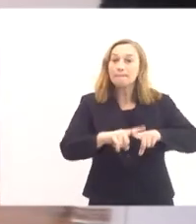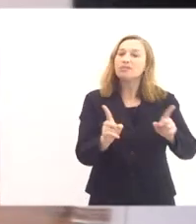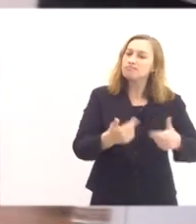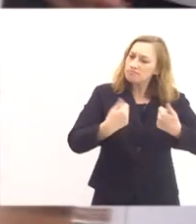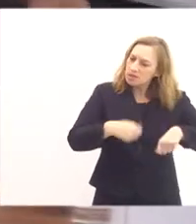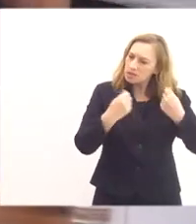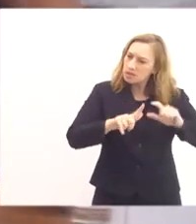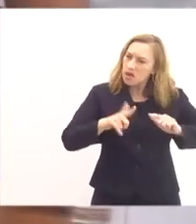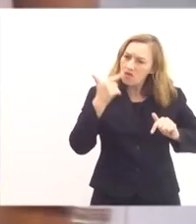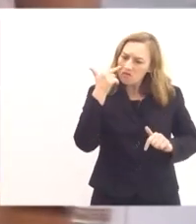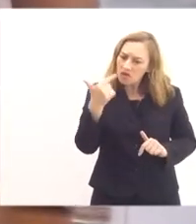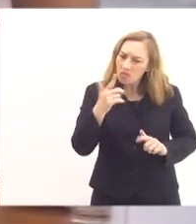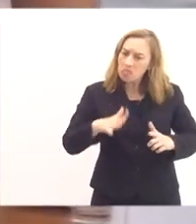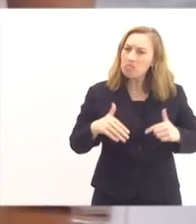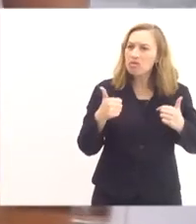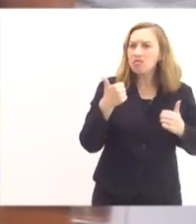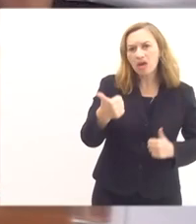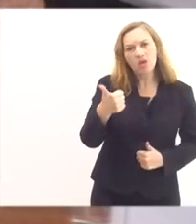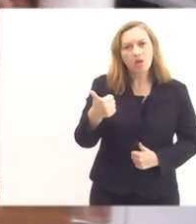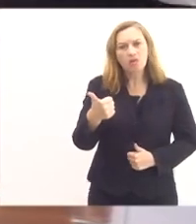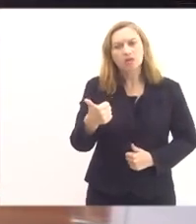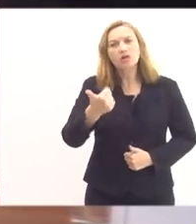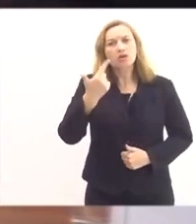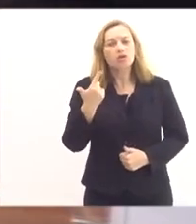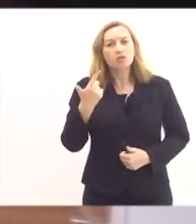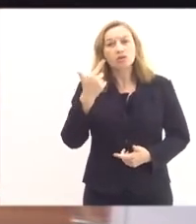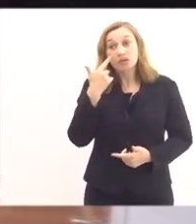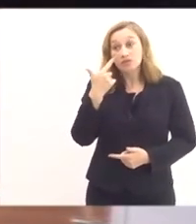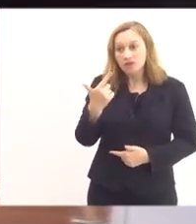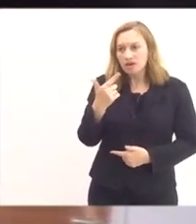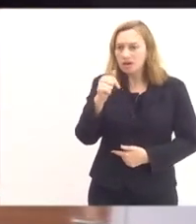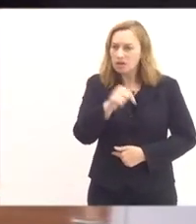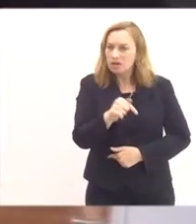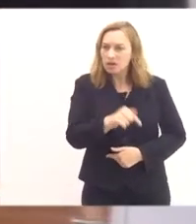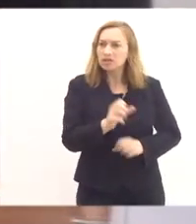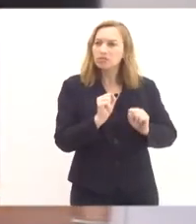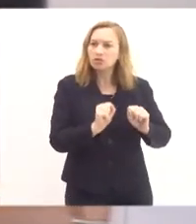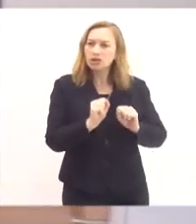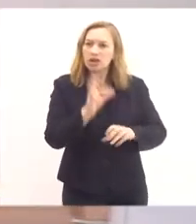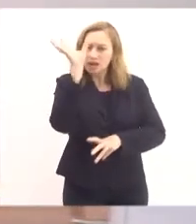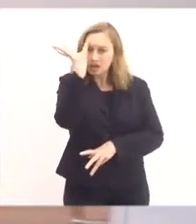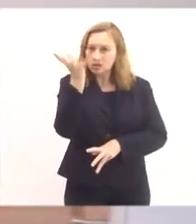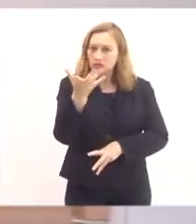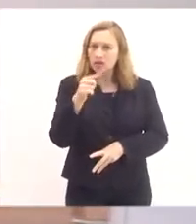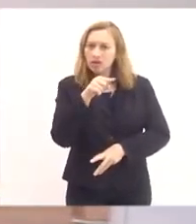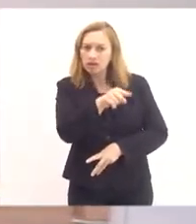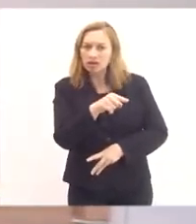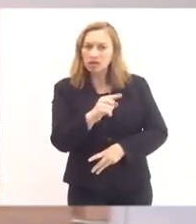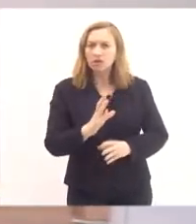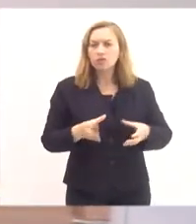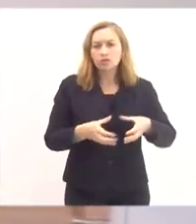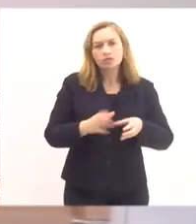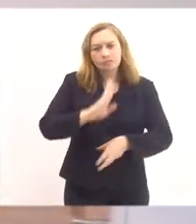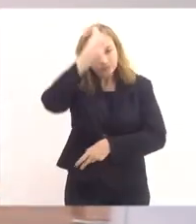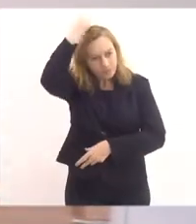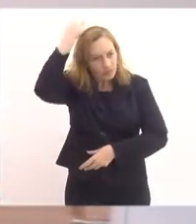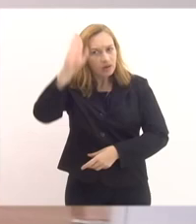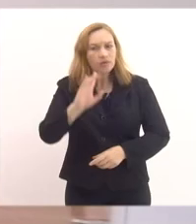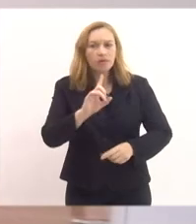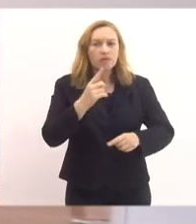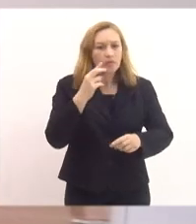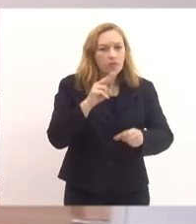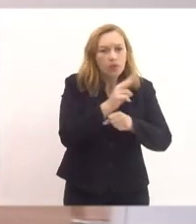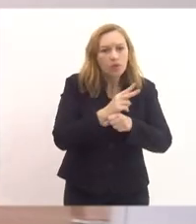eu queria ver se a gente conseguia deixar isso aqui firmado com Perfeito. O Corpo de Bombeiros, para a gente buscar. E, a partir